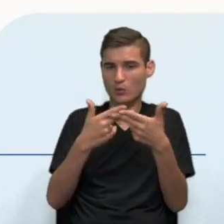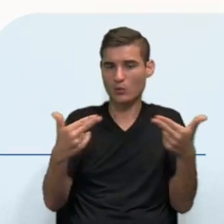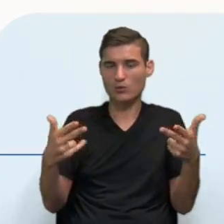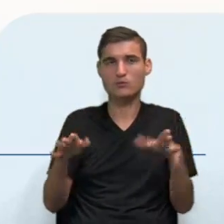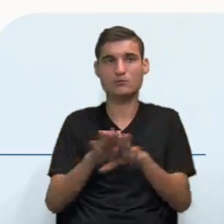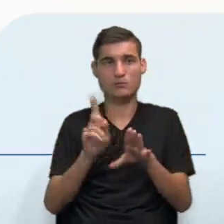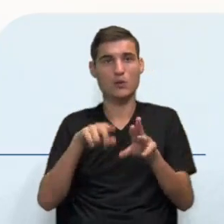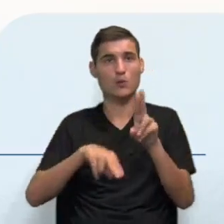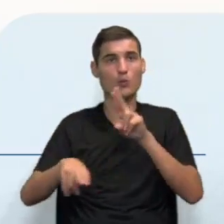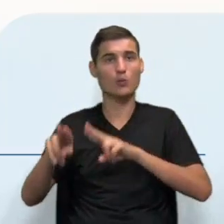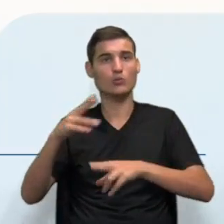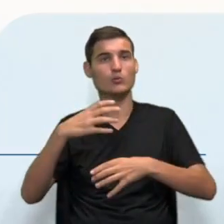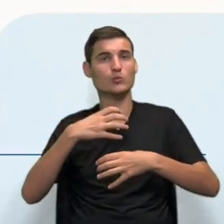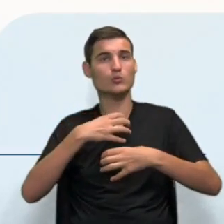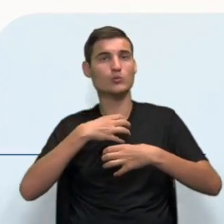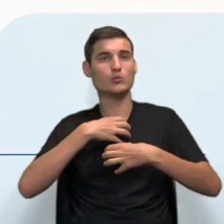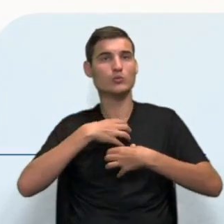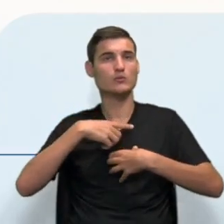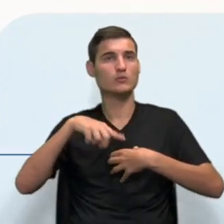esse ruído